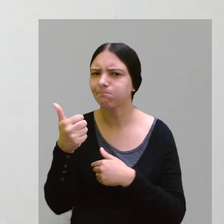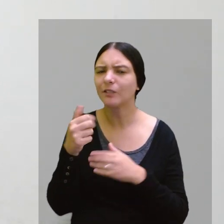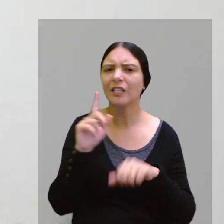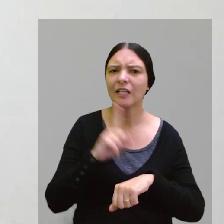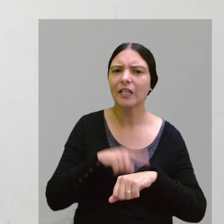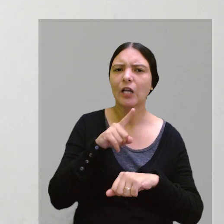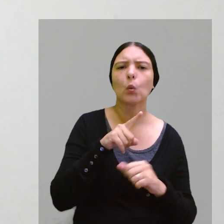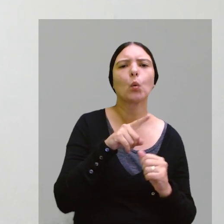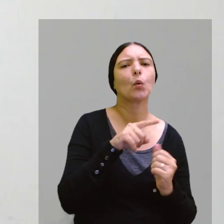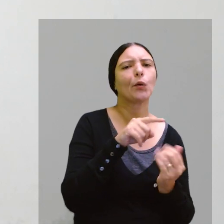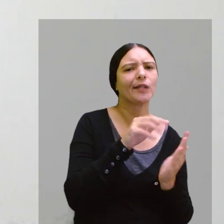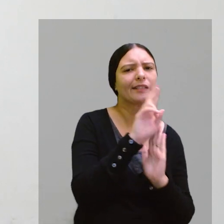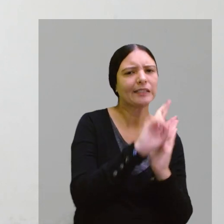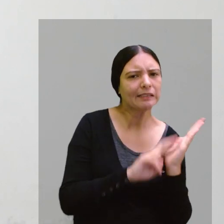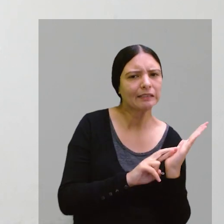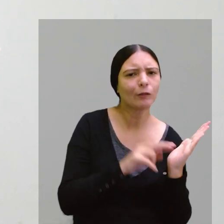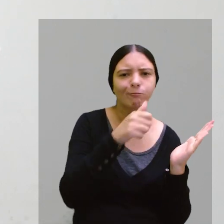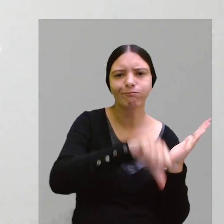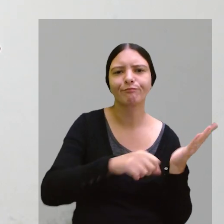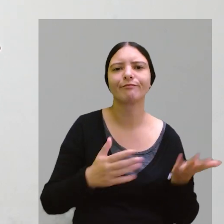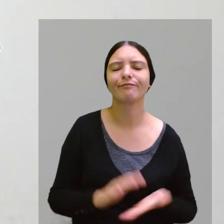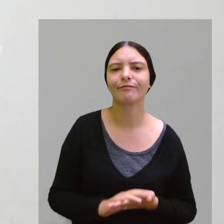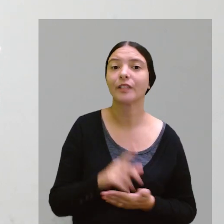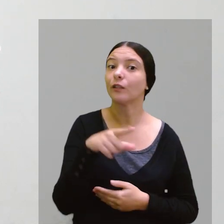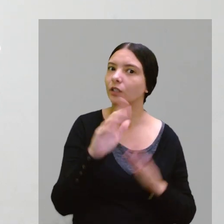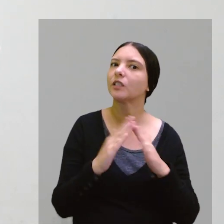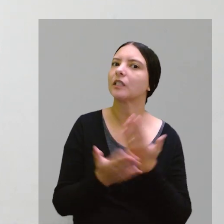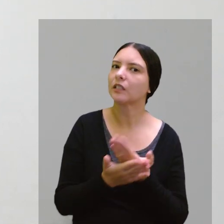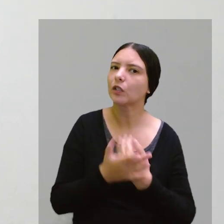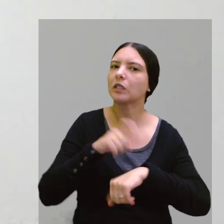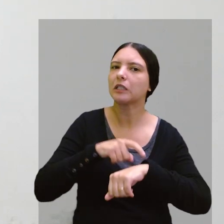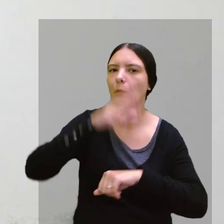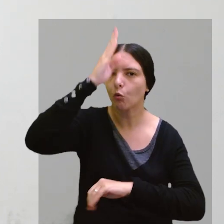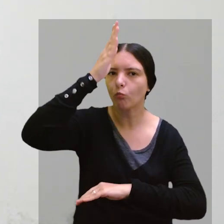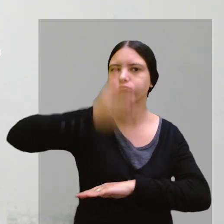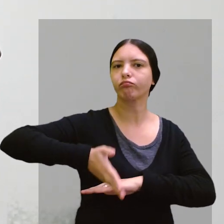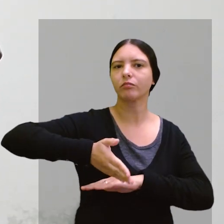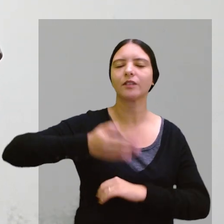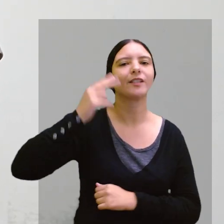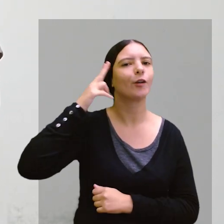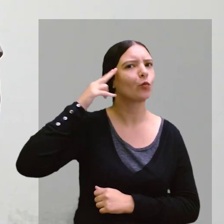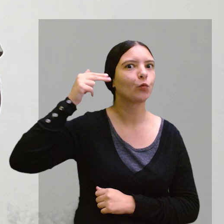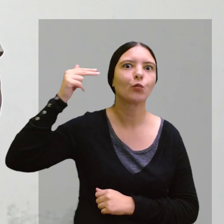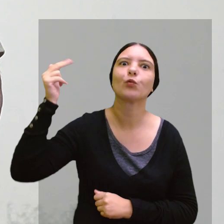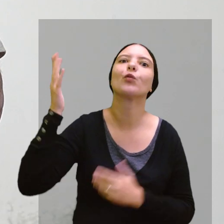são privilegiados, hein? Vocês estudam numa escola de tempo integral, que é a melhor possível. É o